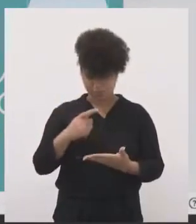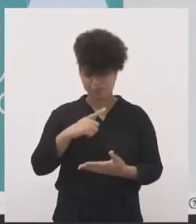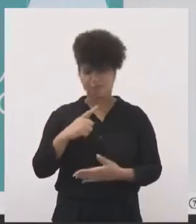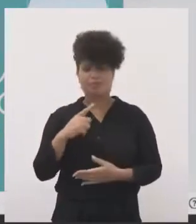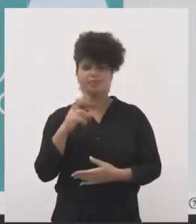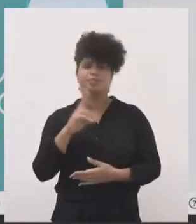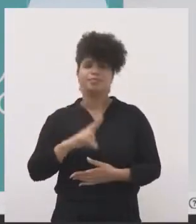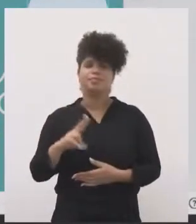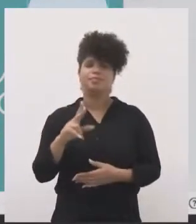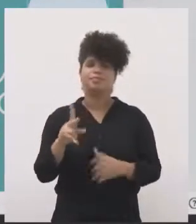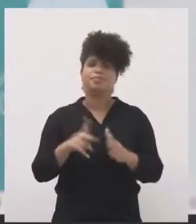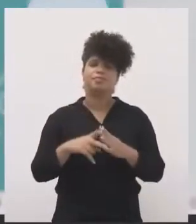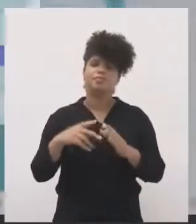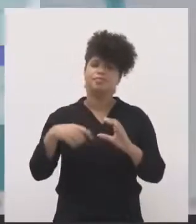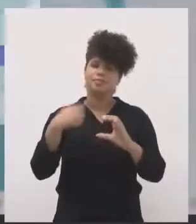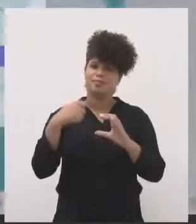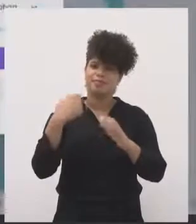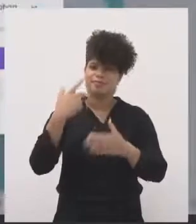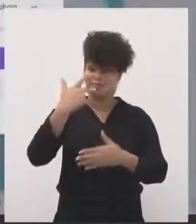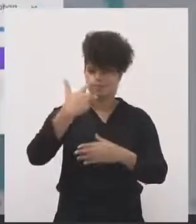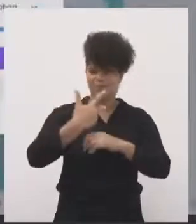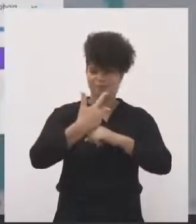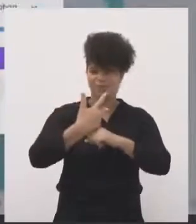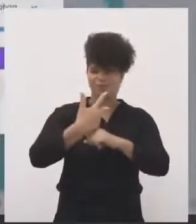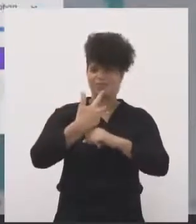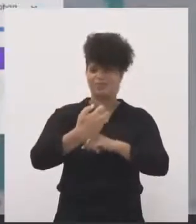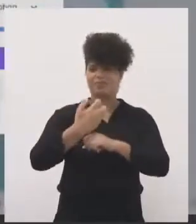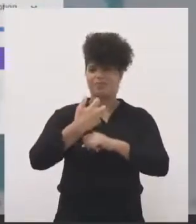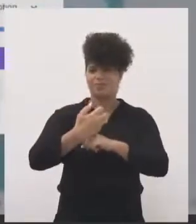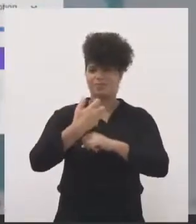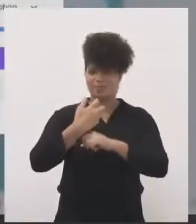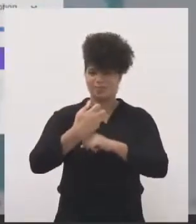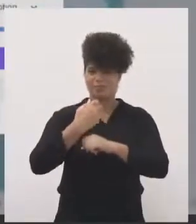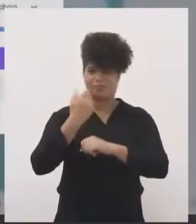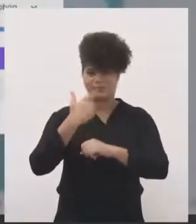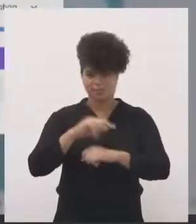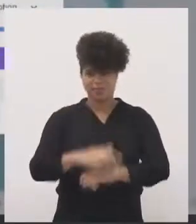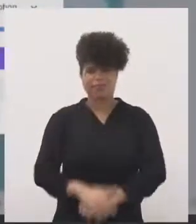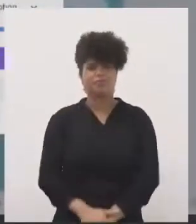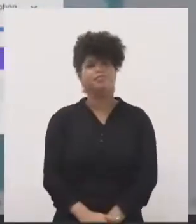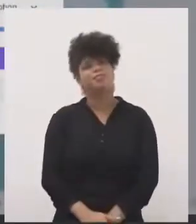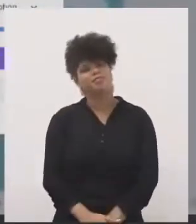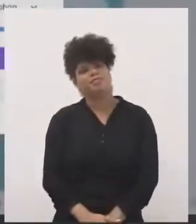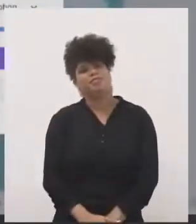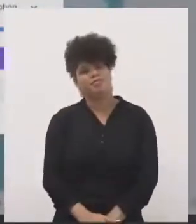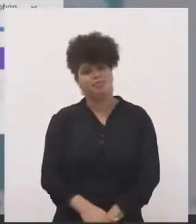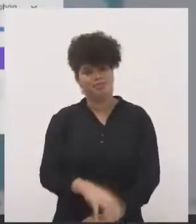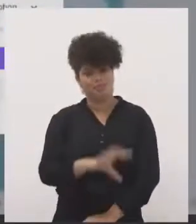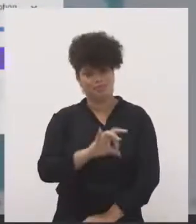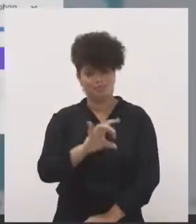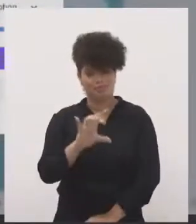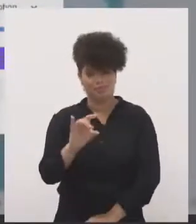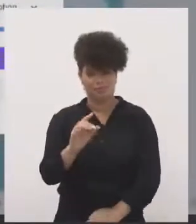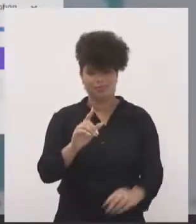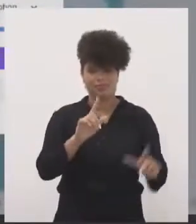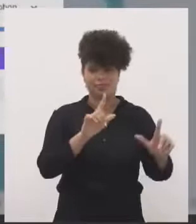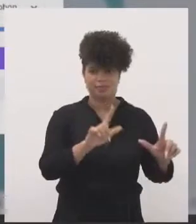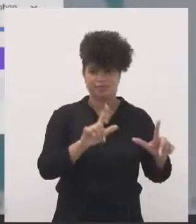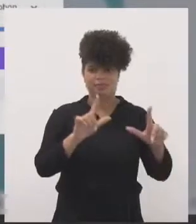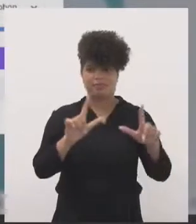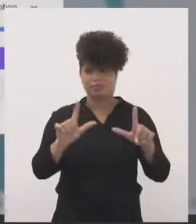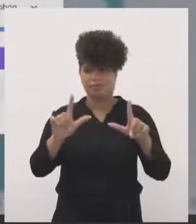usei a opção de gravar a si mesmo, tá? Usei essa opção, gravei cada slide,